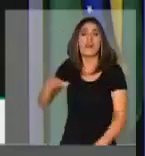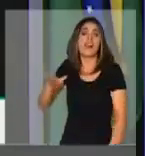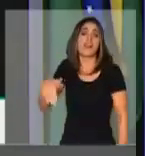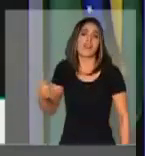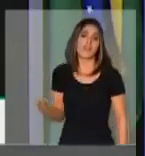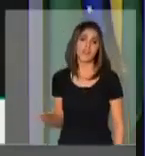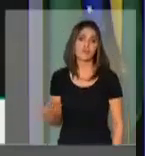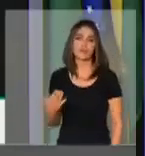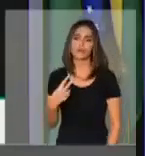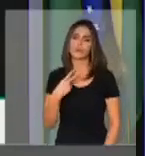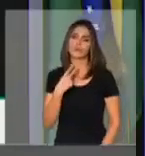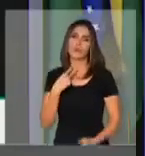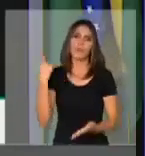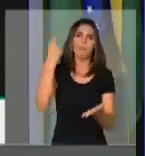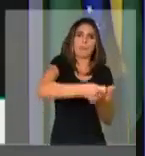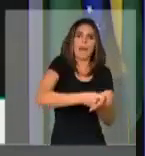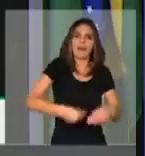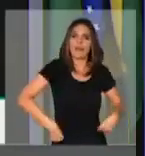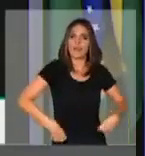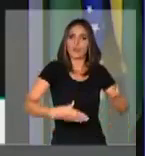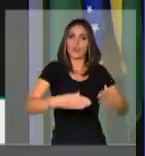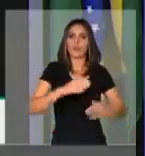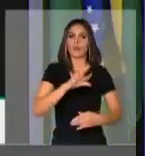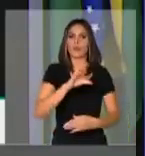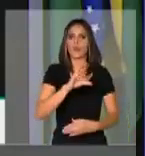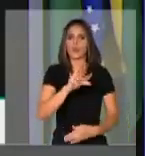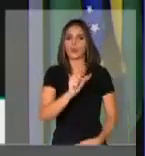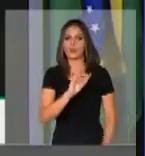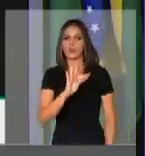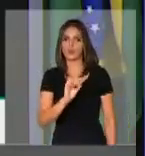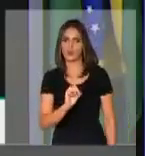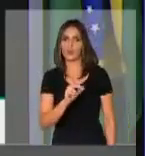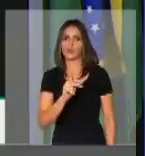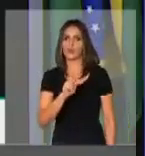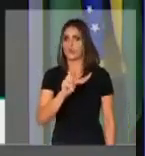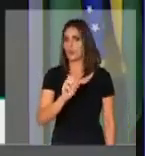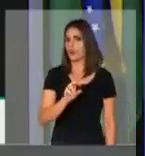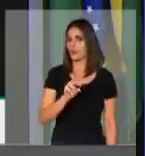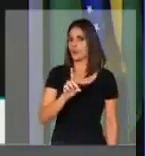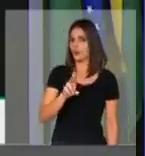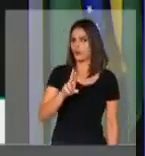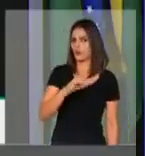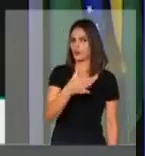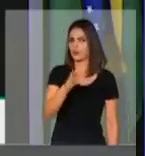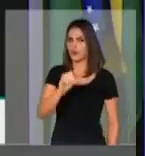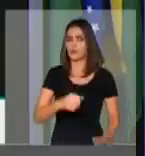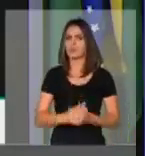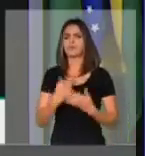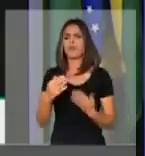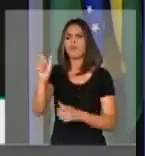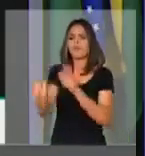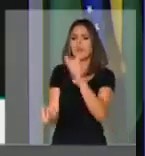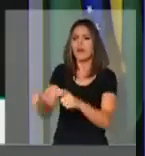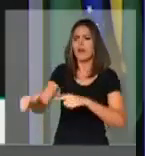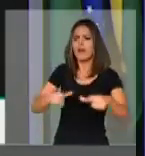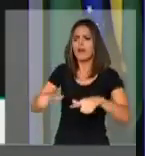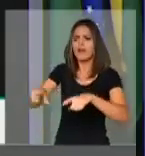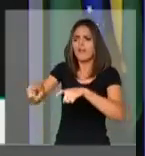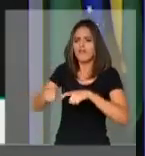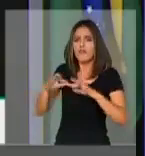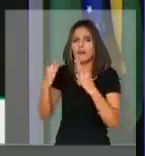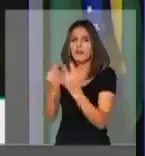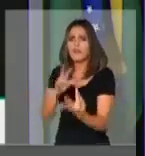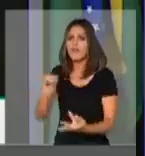vil, que não paga sequer o custo de produção. Então, vem a pergunta: como esse agricultor familiar poderá obter